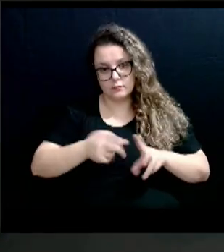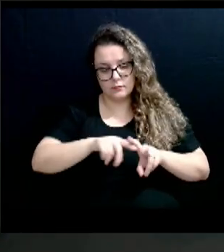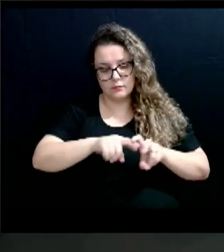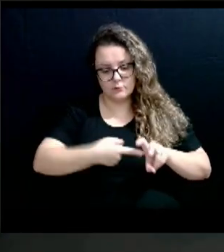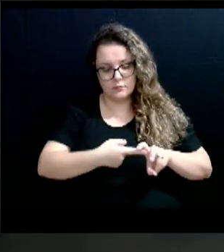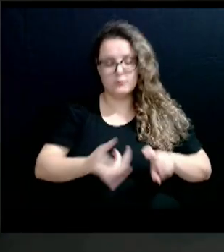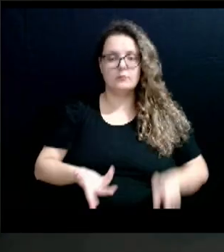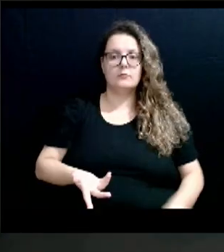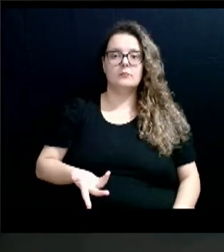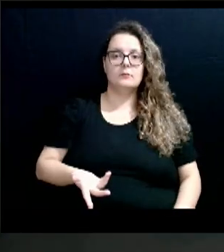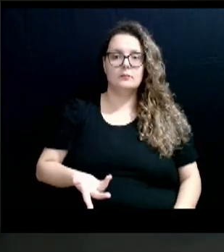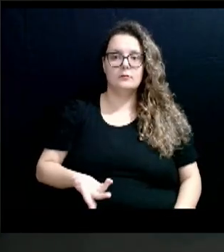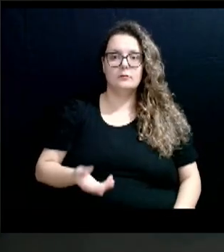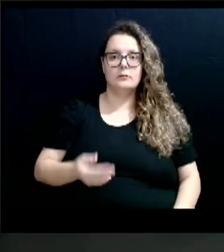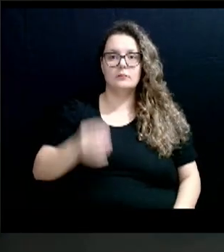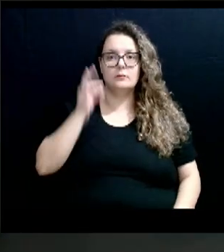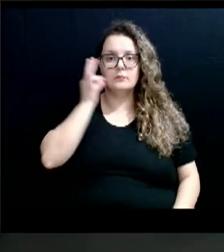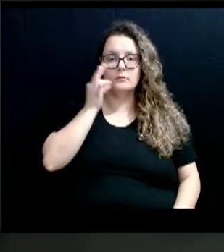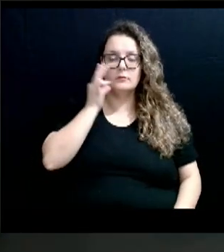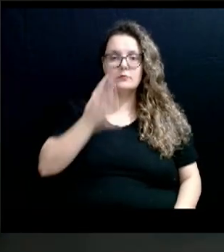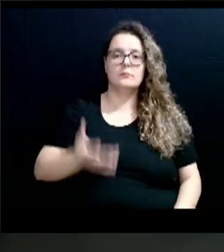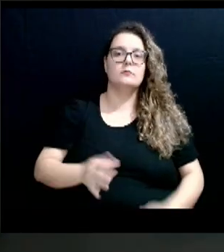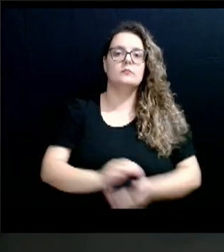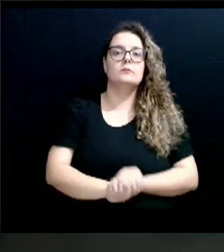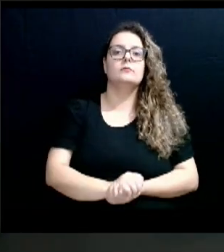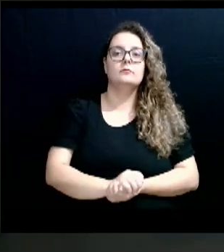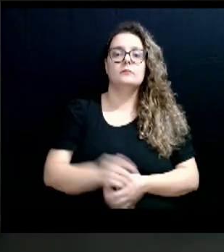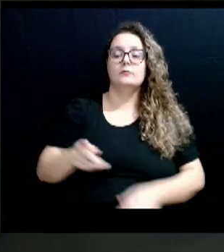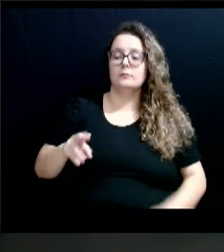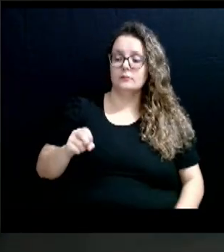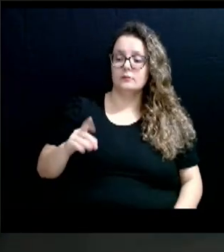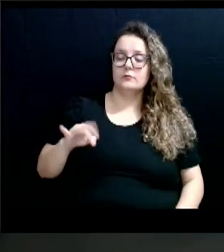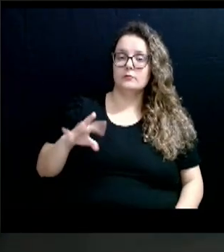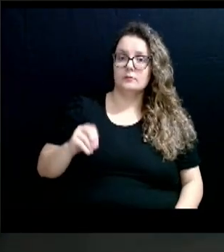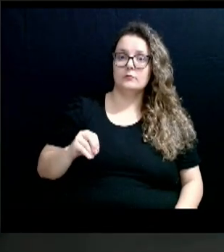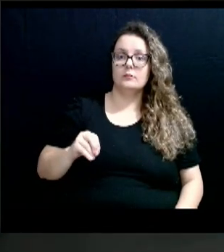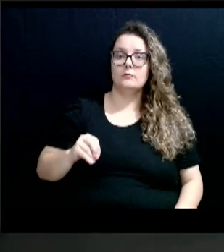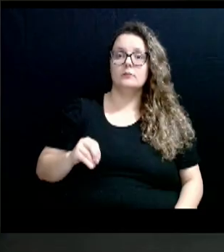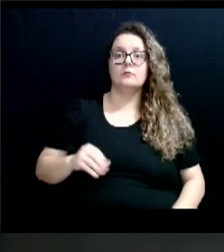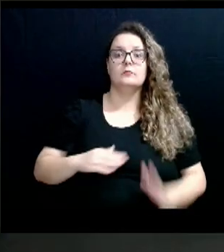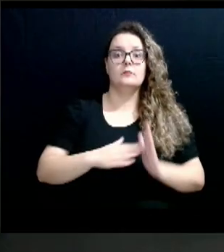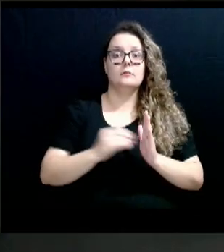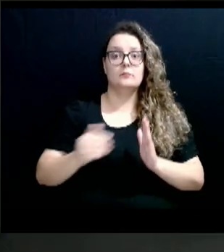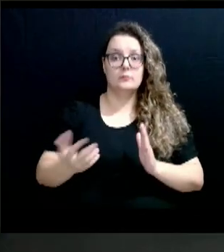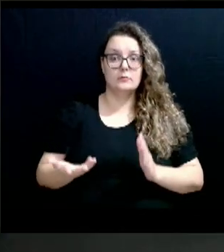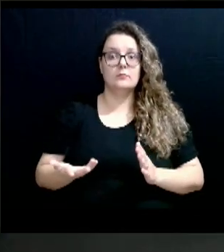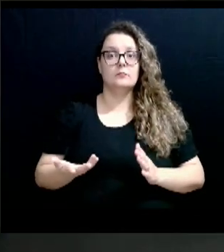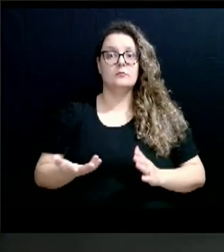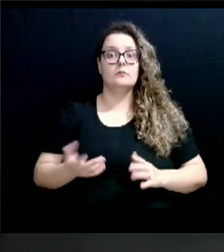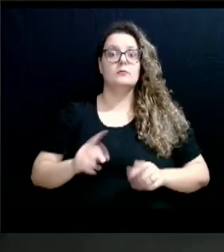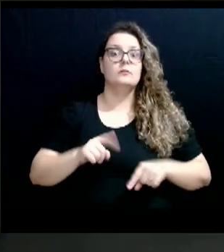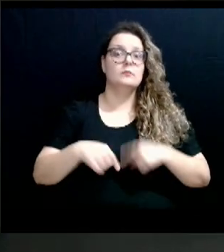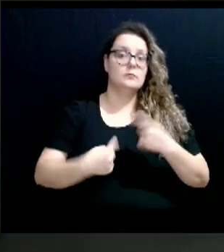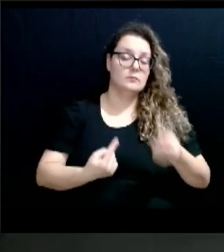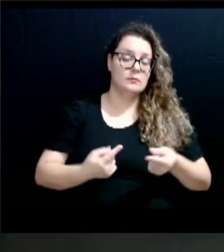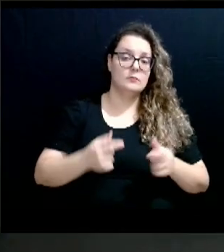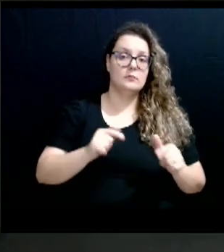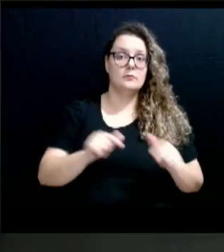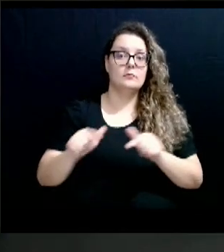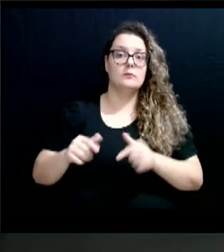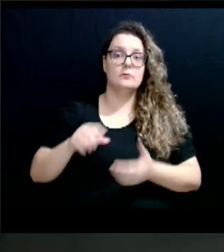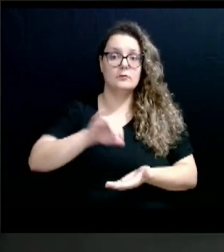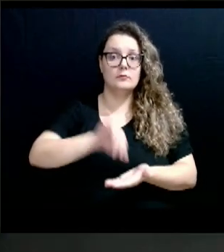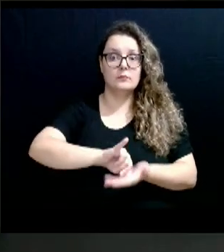informática, estética, saúde e ensino, e prorroga o prazo de adesão até 2028. Já o projeto do vereador Paulo